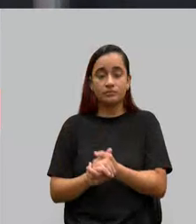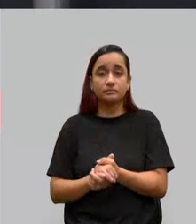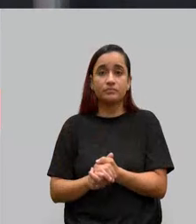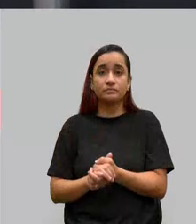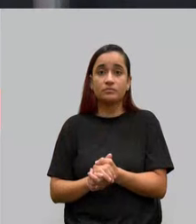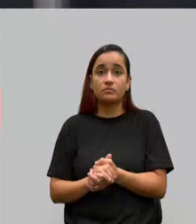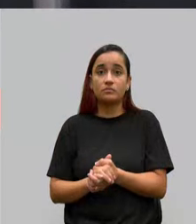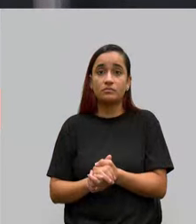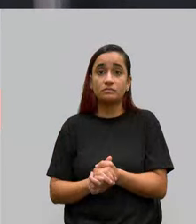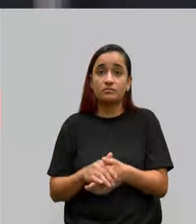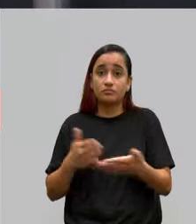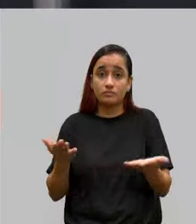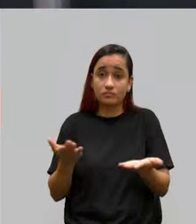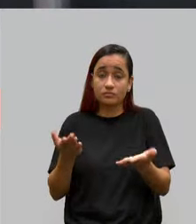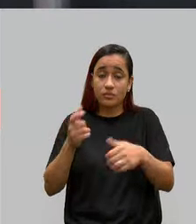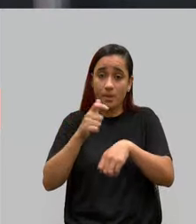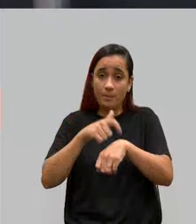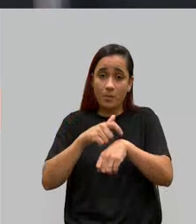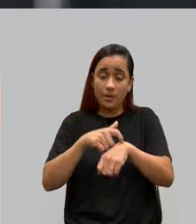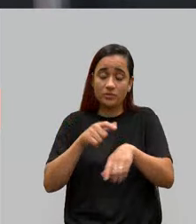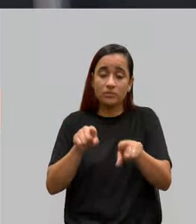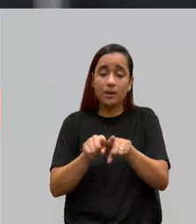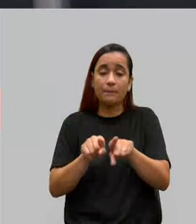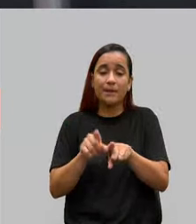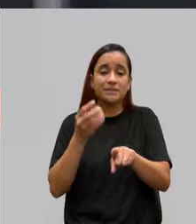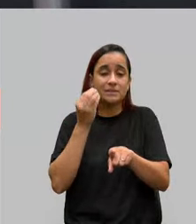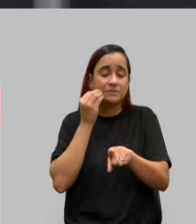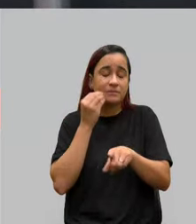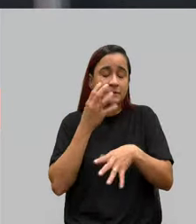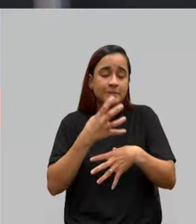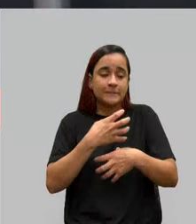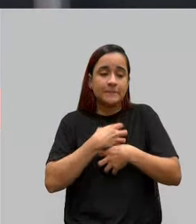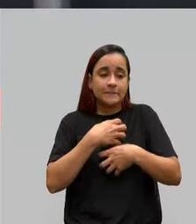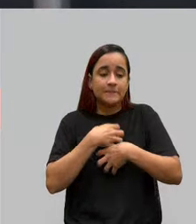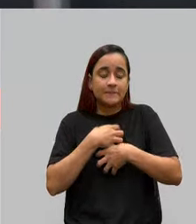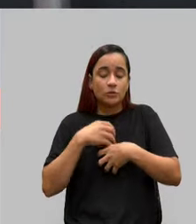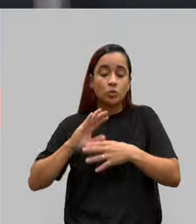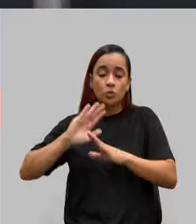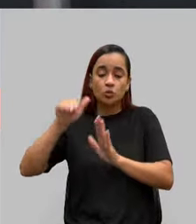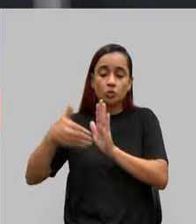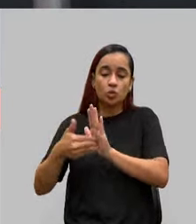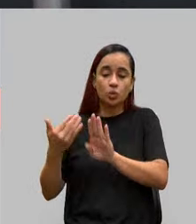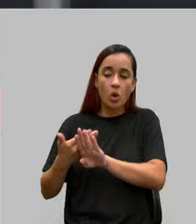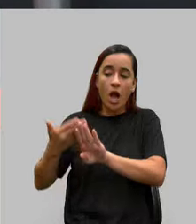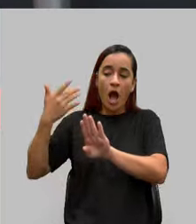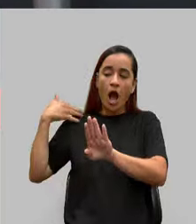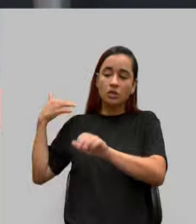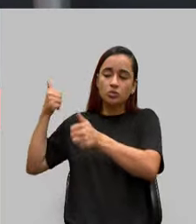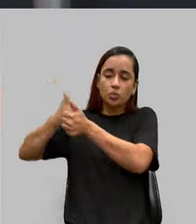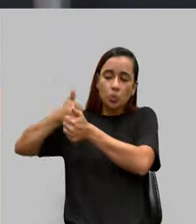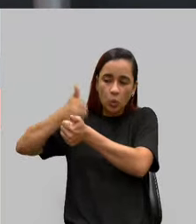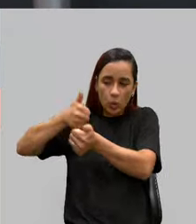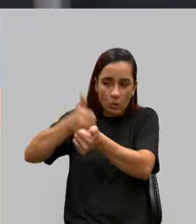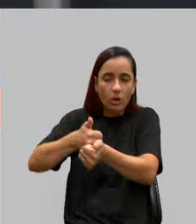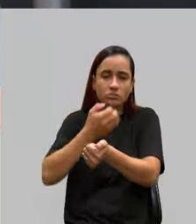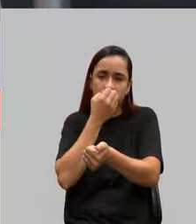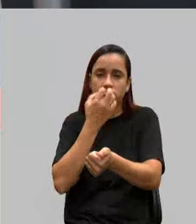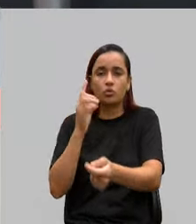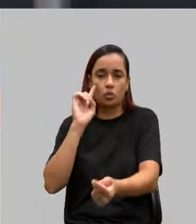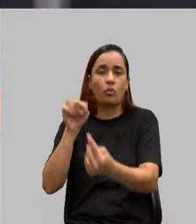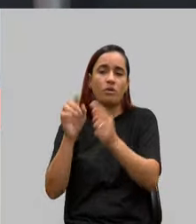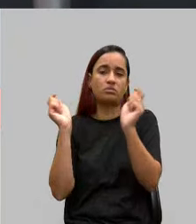e nesse momento experimentando a sensação de que tudo aquilo valeu a pena fez e faz sentido